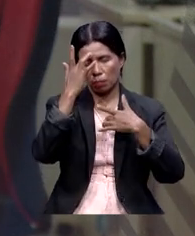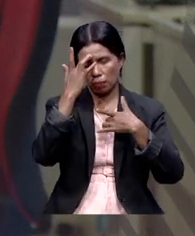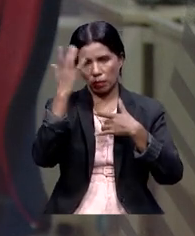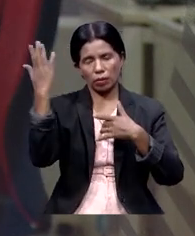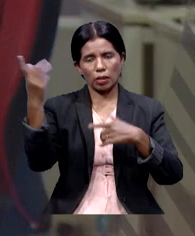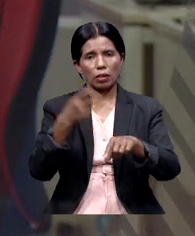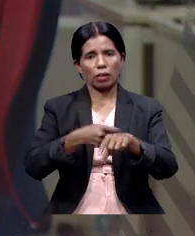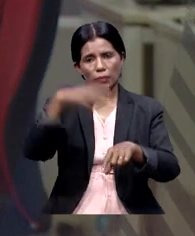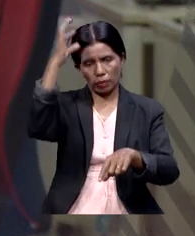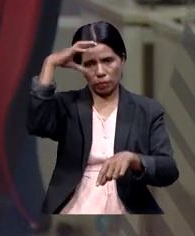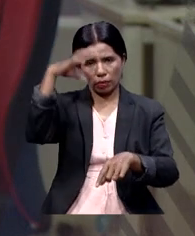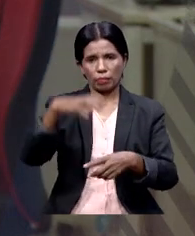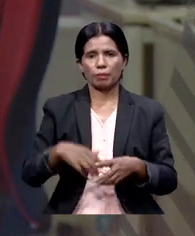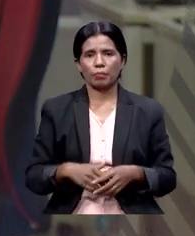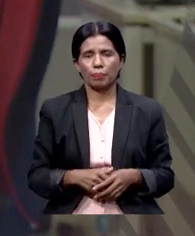tempo udang.